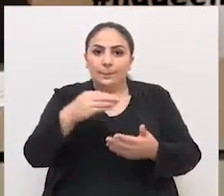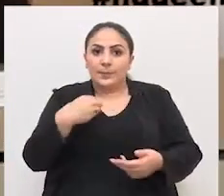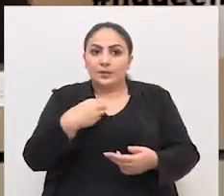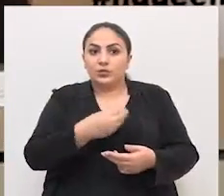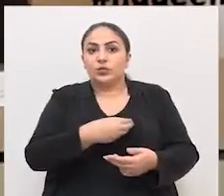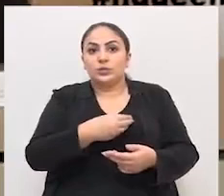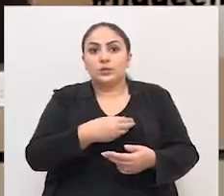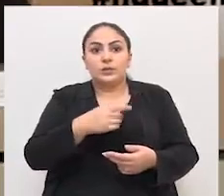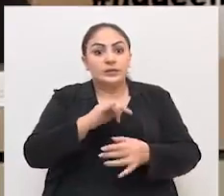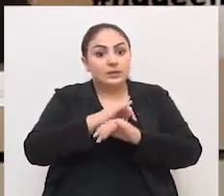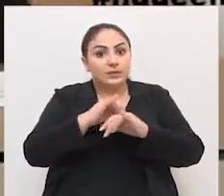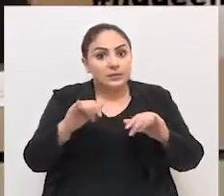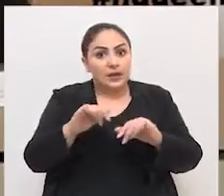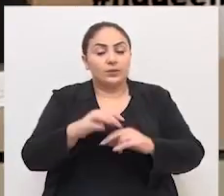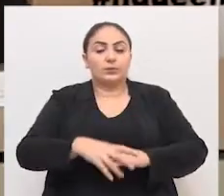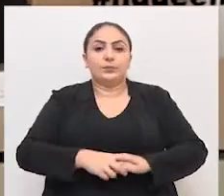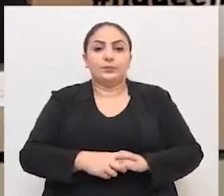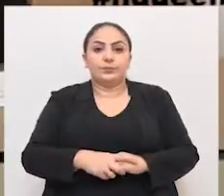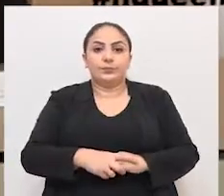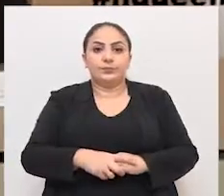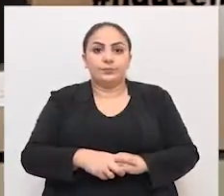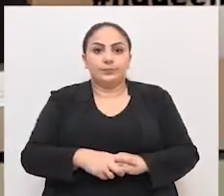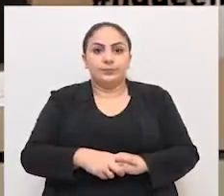efetivado pelo médico, será notificado.